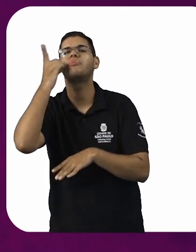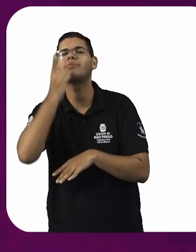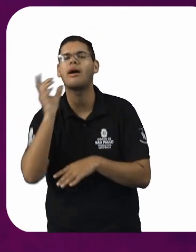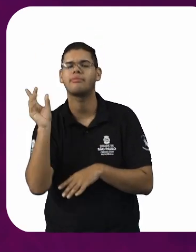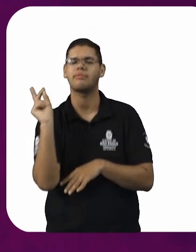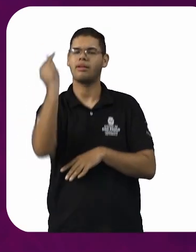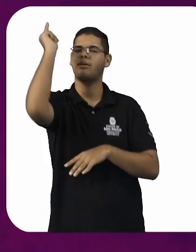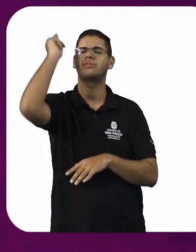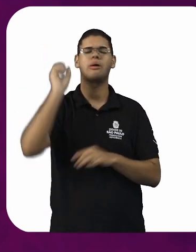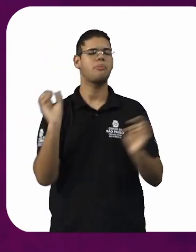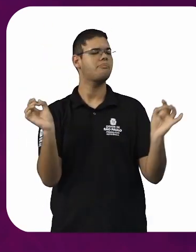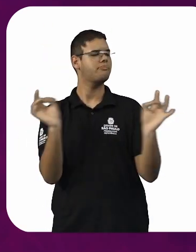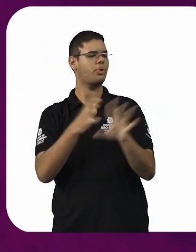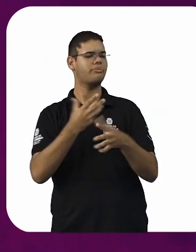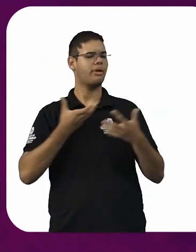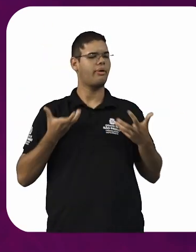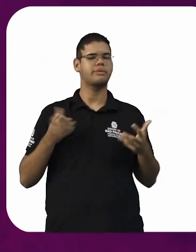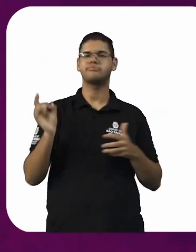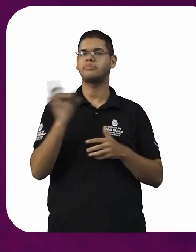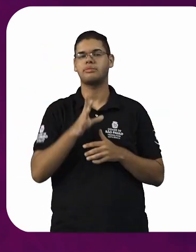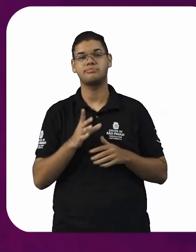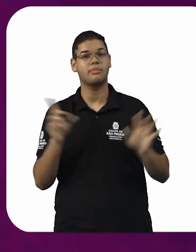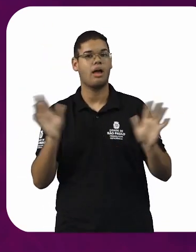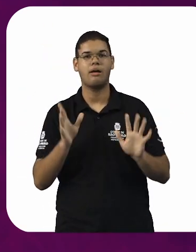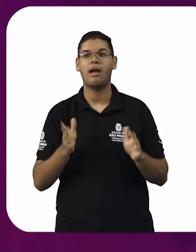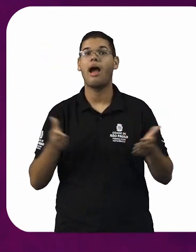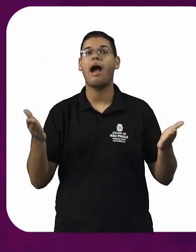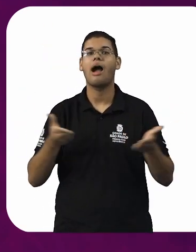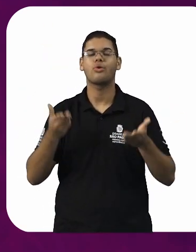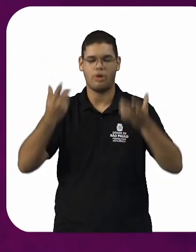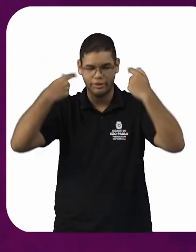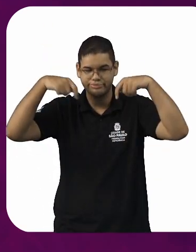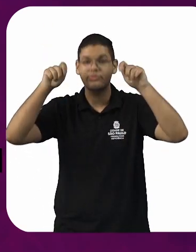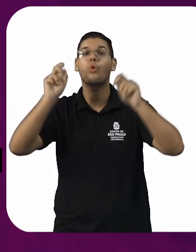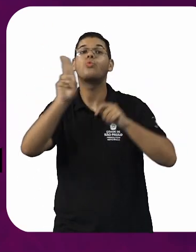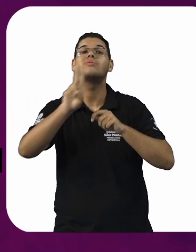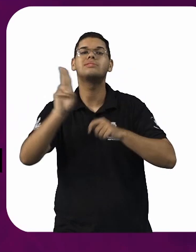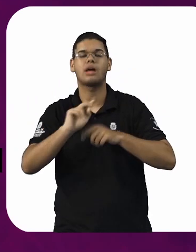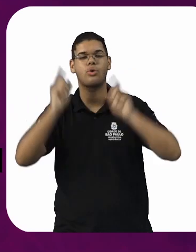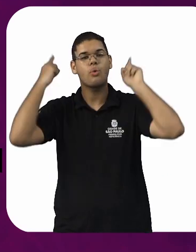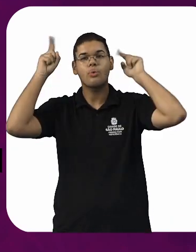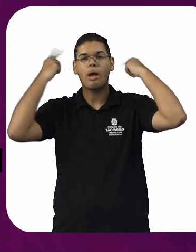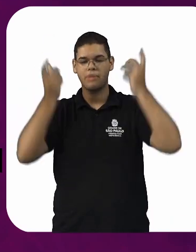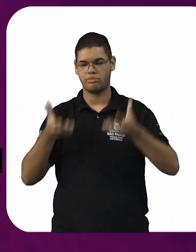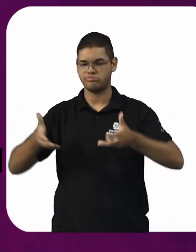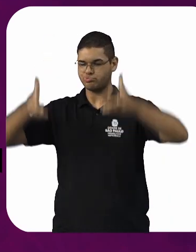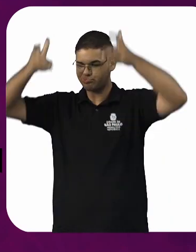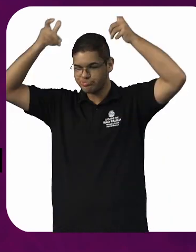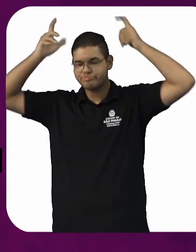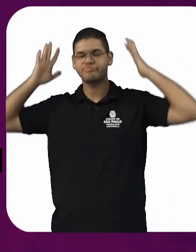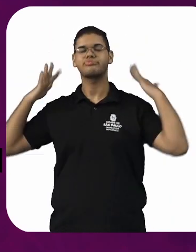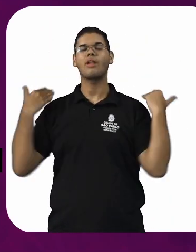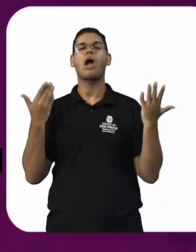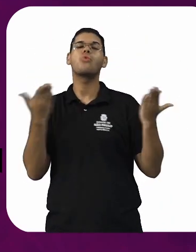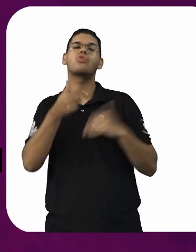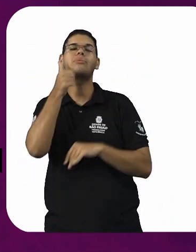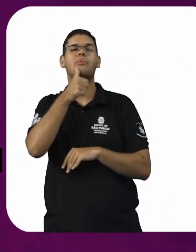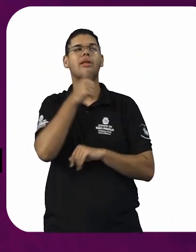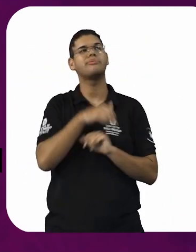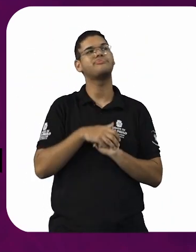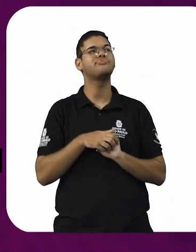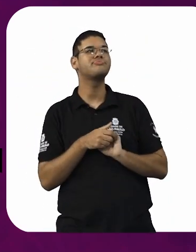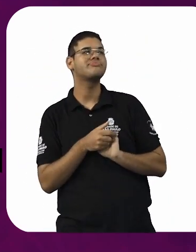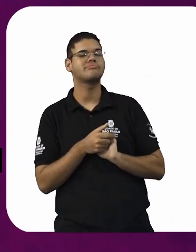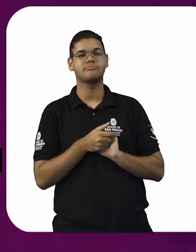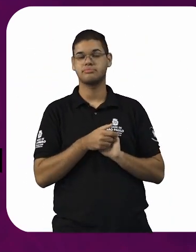crime de transfobia, de racismo transfóbico com razão, fala, tô com uma peruca, me sinto mulher. Isso é uma deturpação grosseira, grotesca e